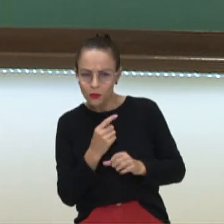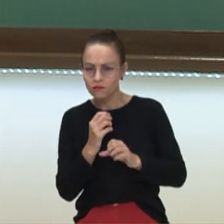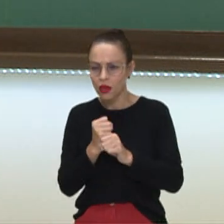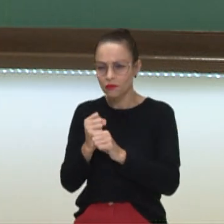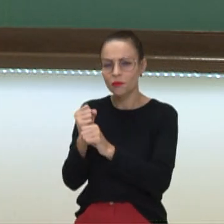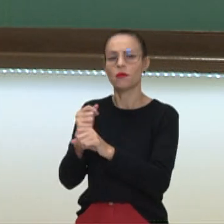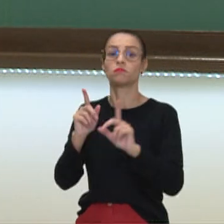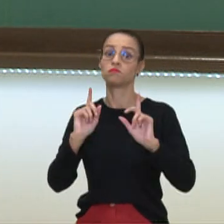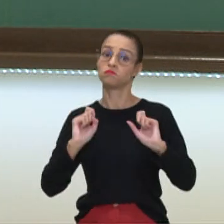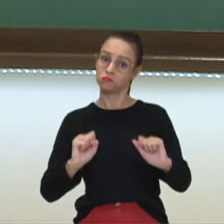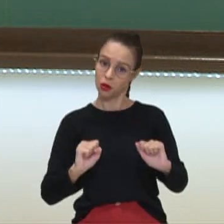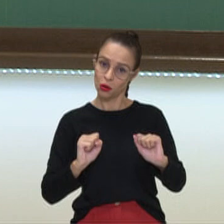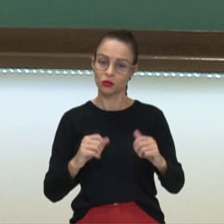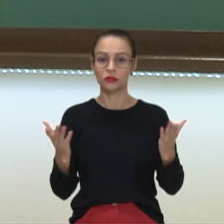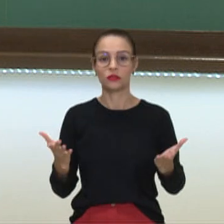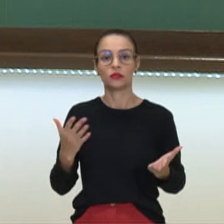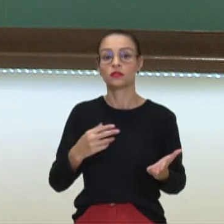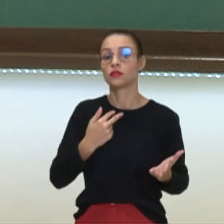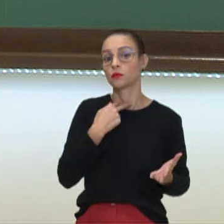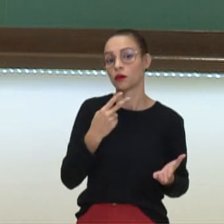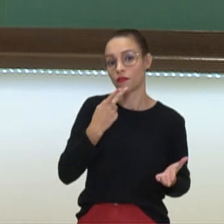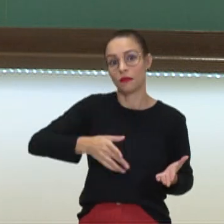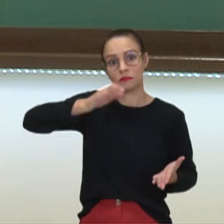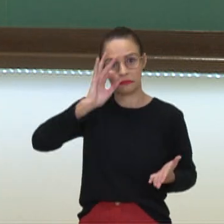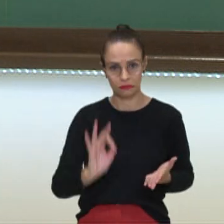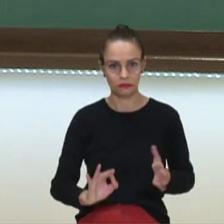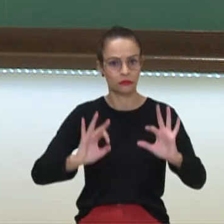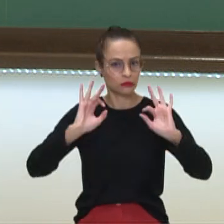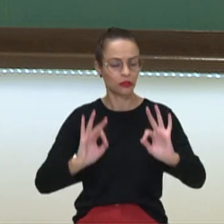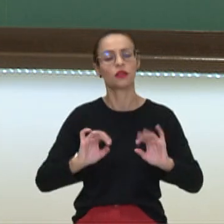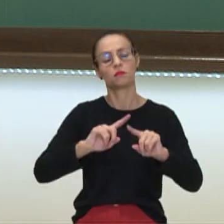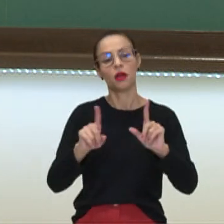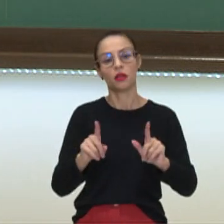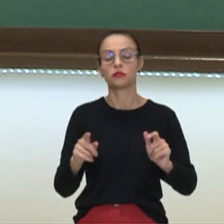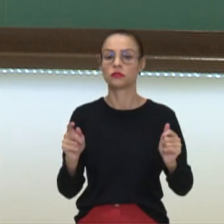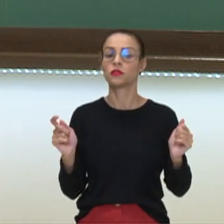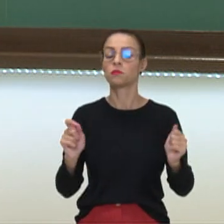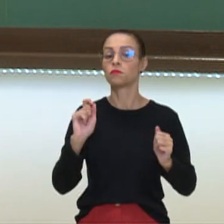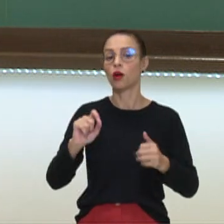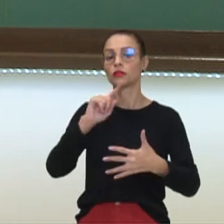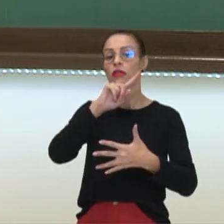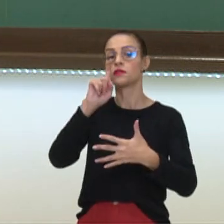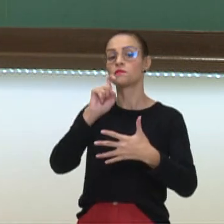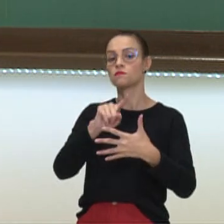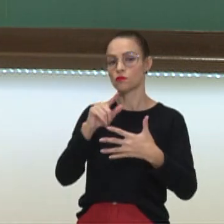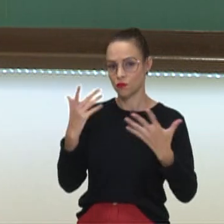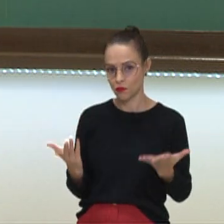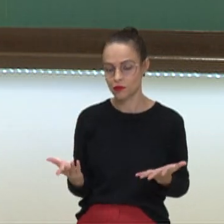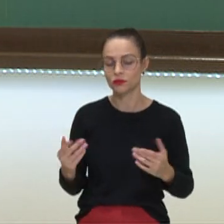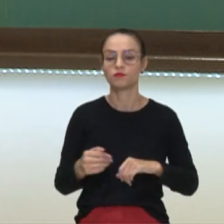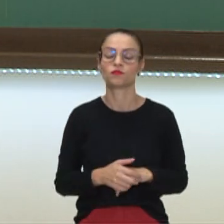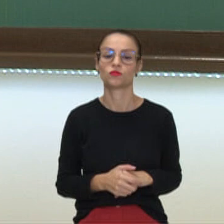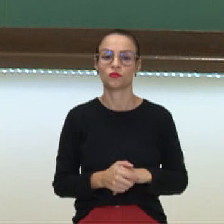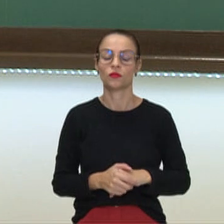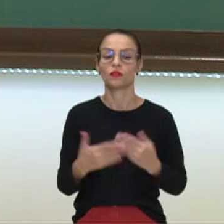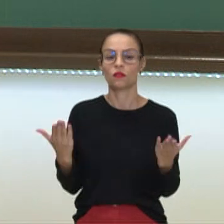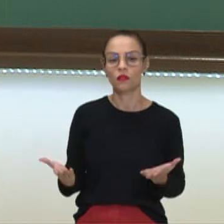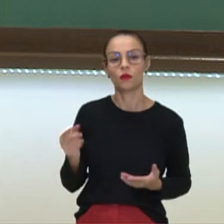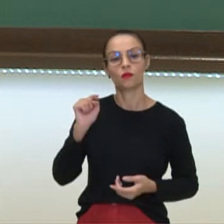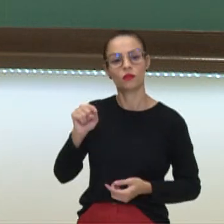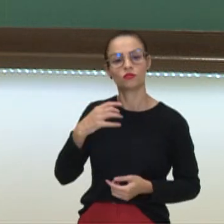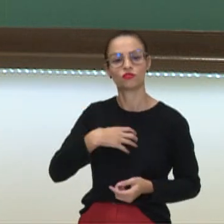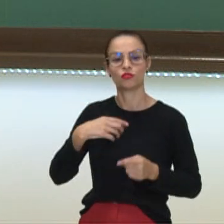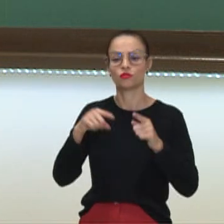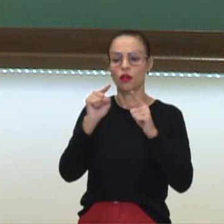caçou. Então, é uma possibilidade. Não podemos afirmar isso, mas é uma das possibilidades. Né? E essas formas, né, essas linhas